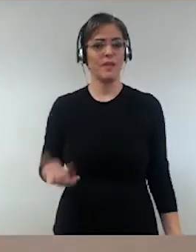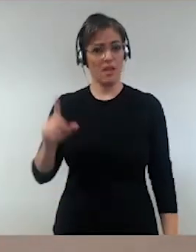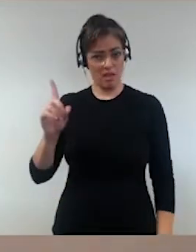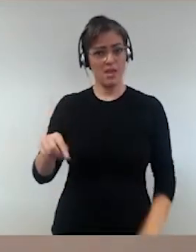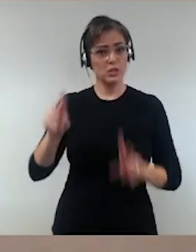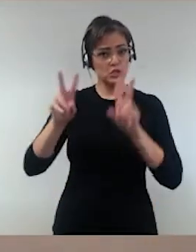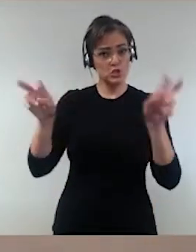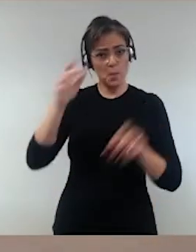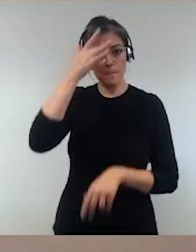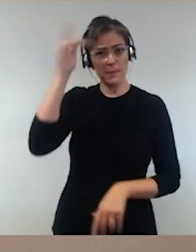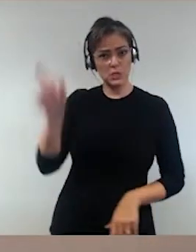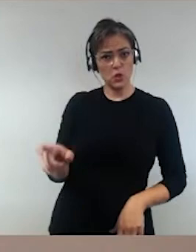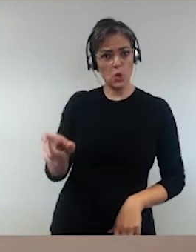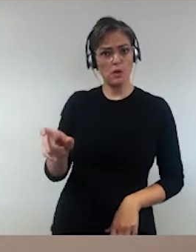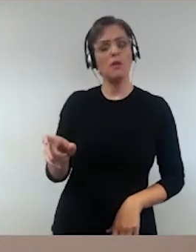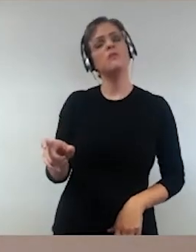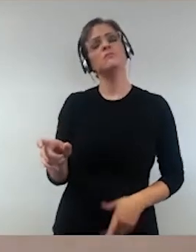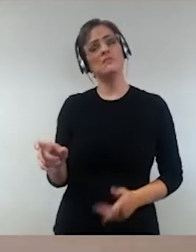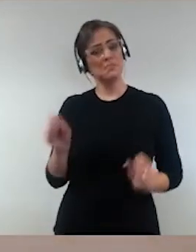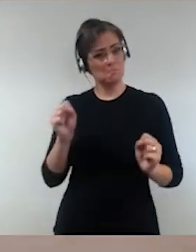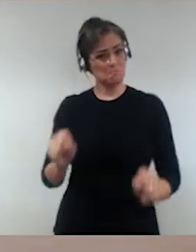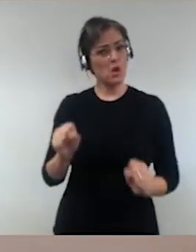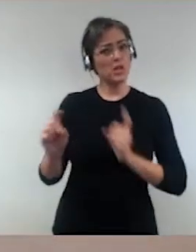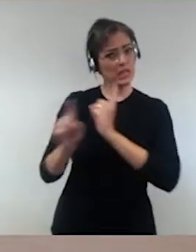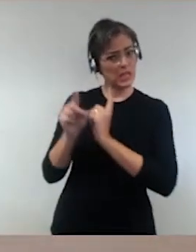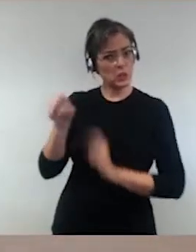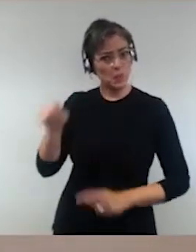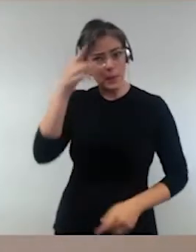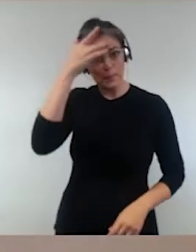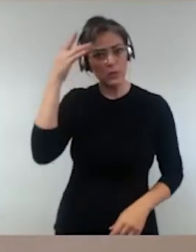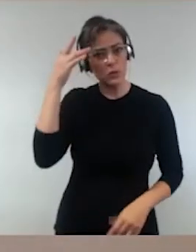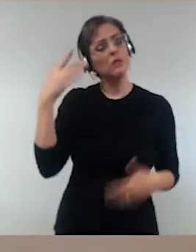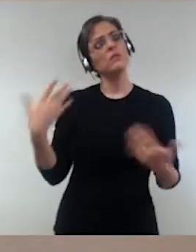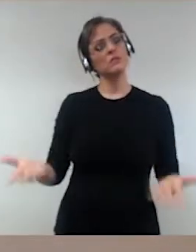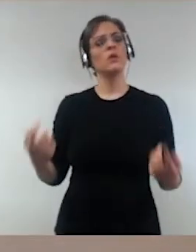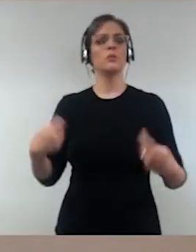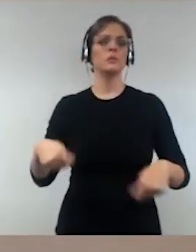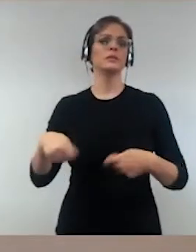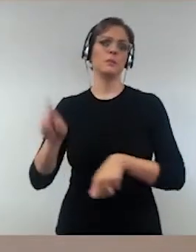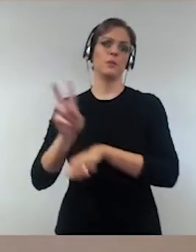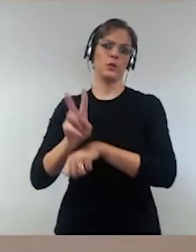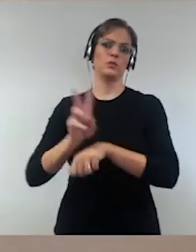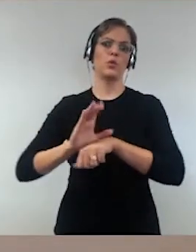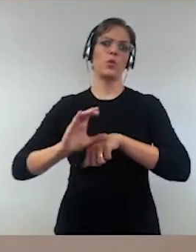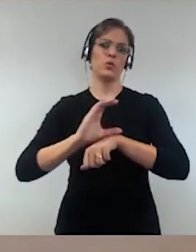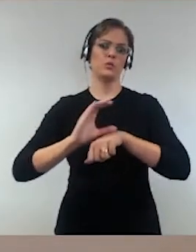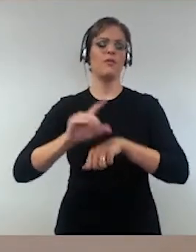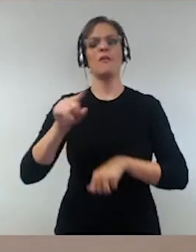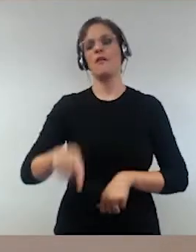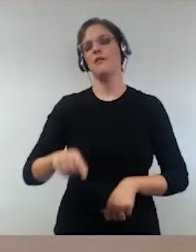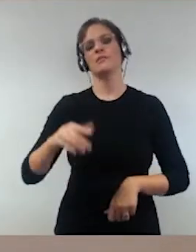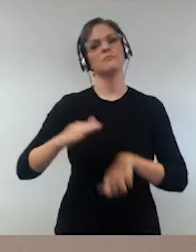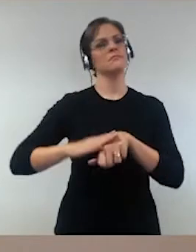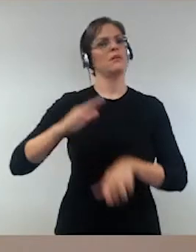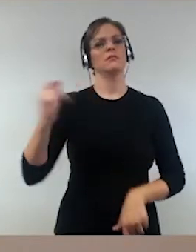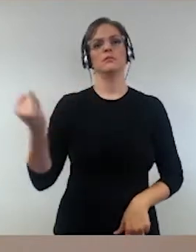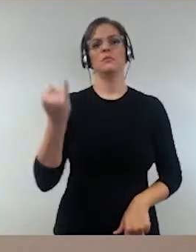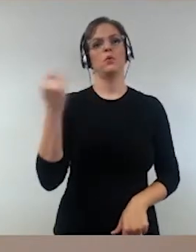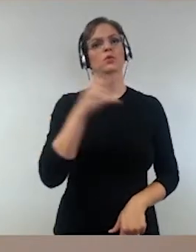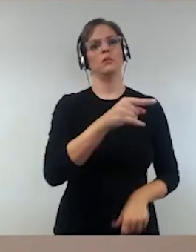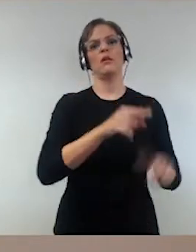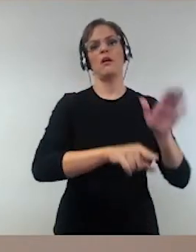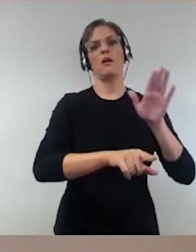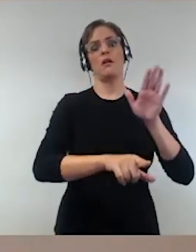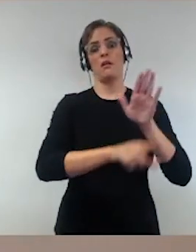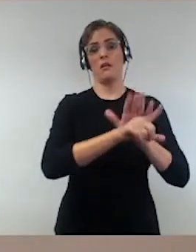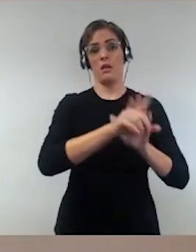pessoa, o que possa identificá-la, são protegidos constitucionalmente. Essa foi a virada que a Alemanha fez em 83,